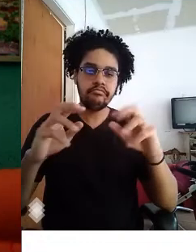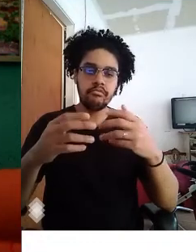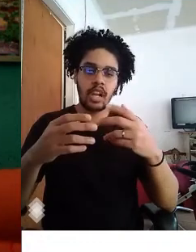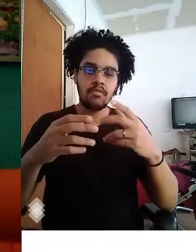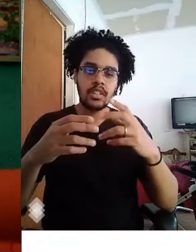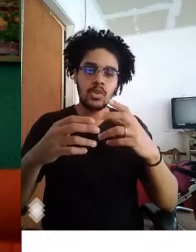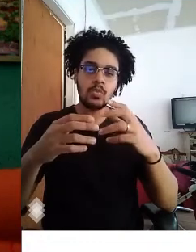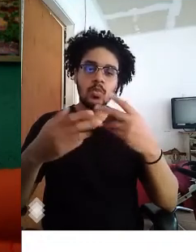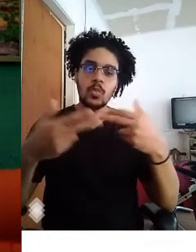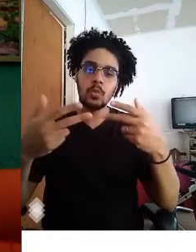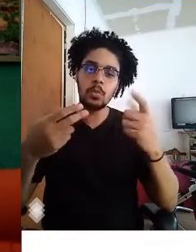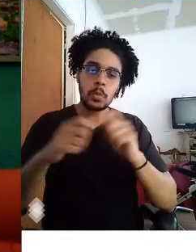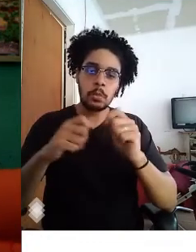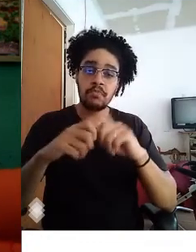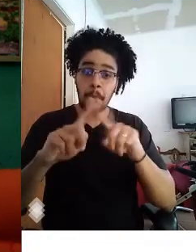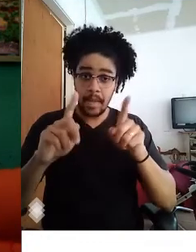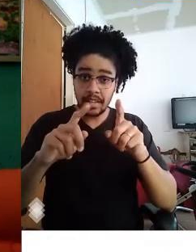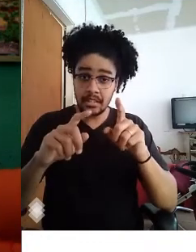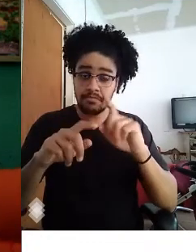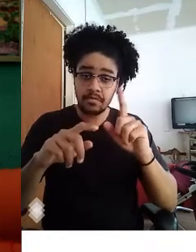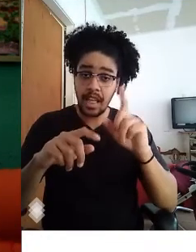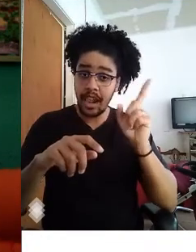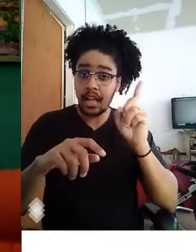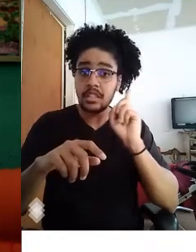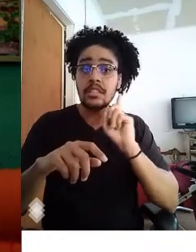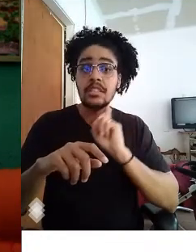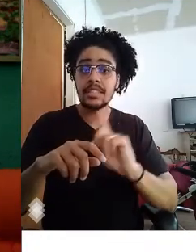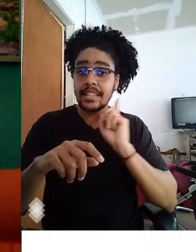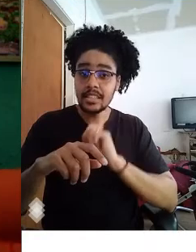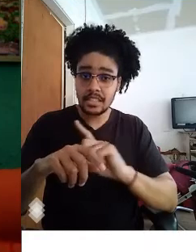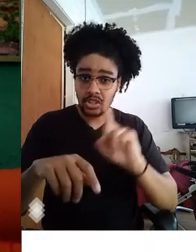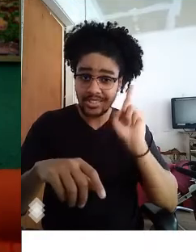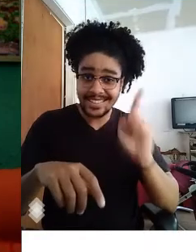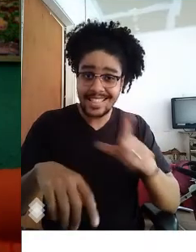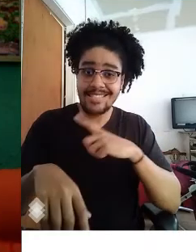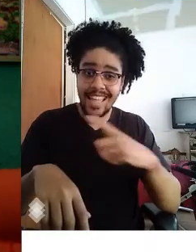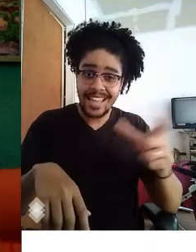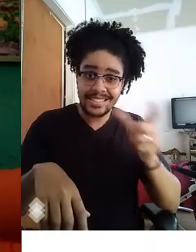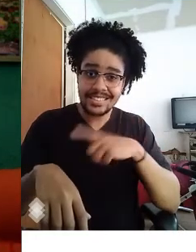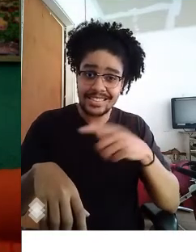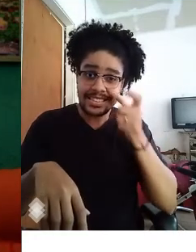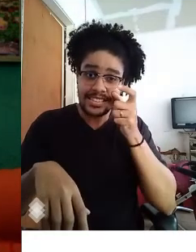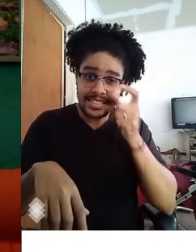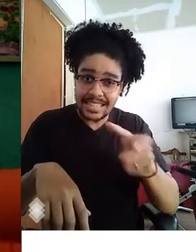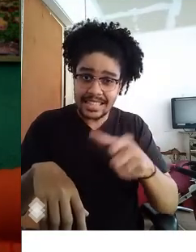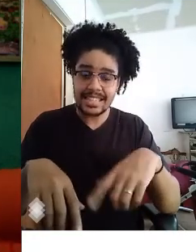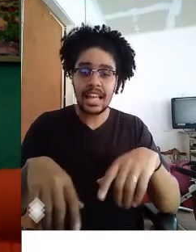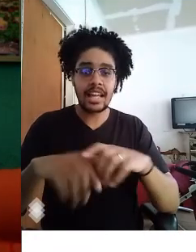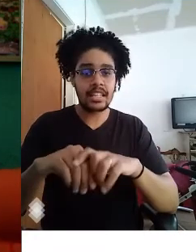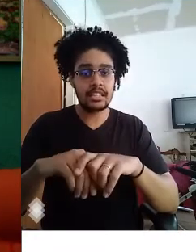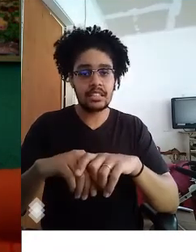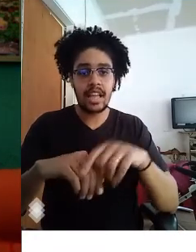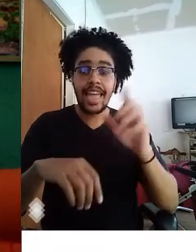está sendo contido, que existem medidas de contenção. E a postura norte-americana é uma postura